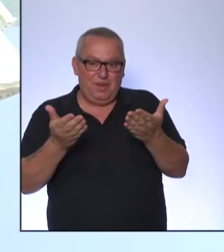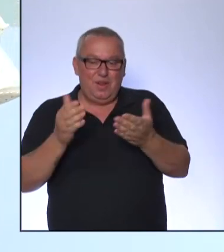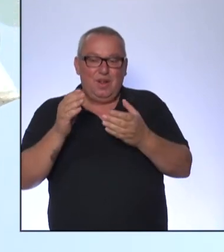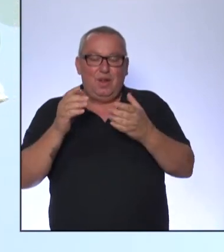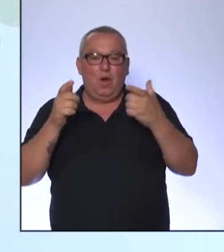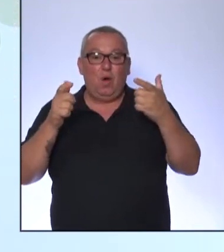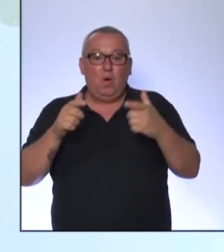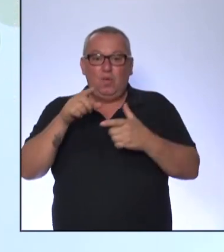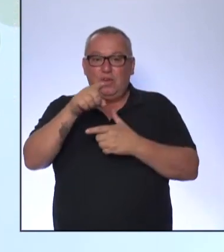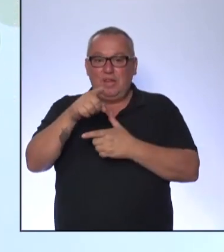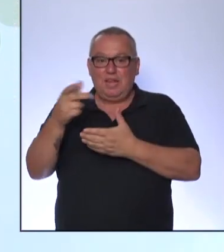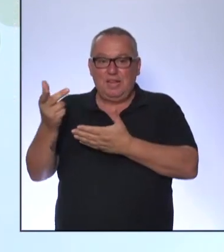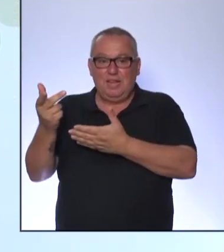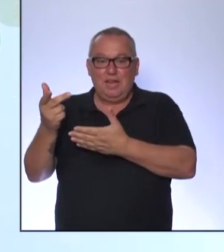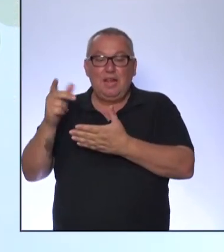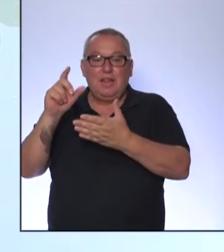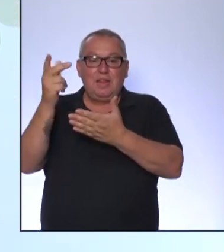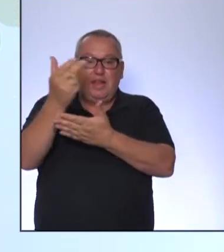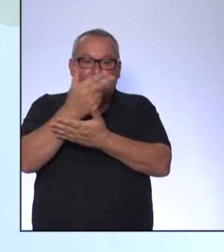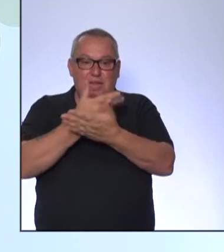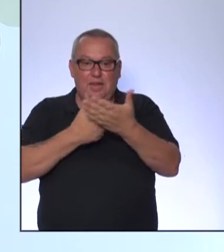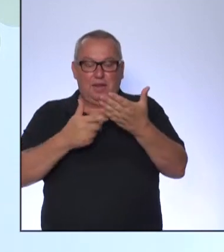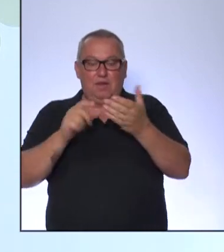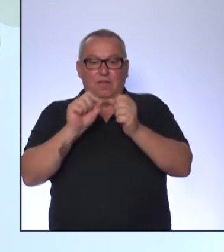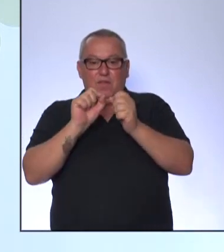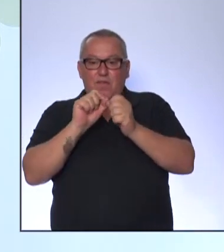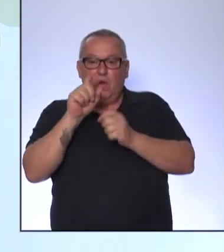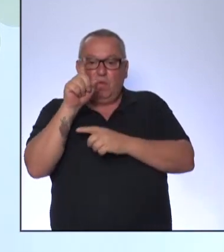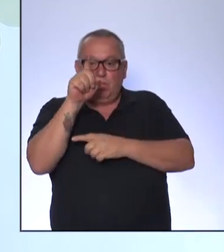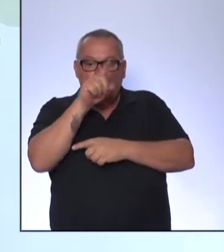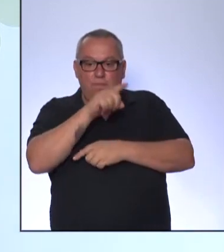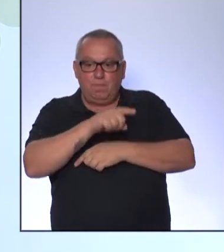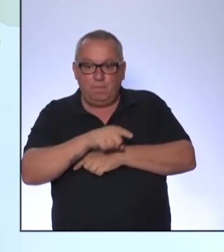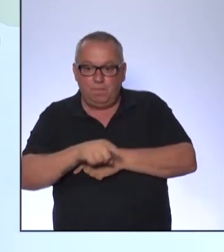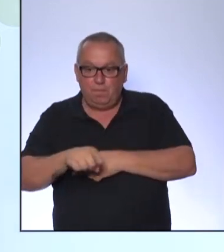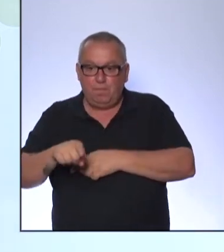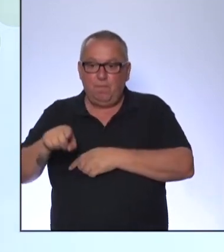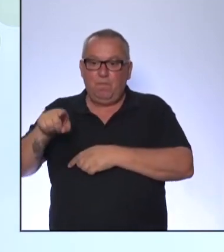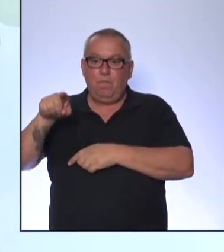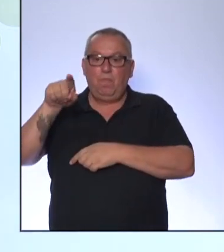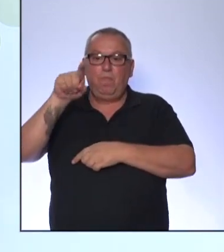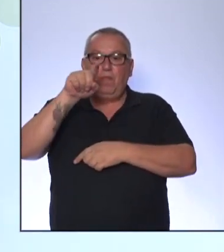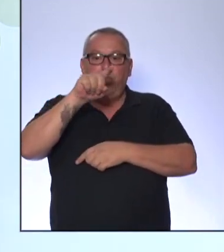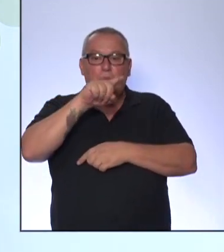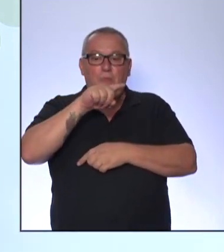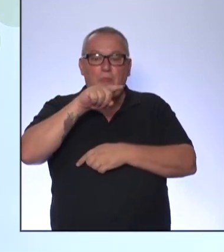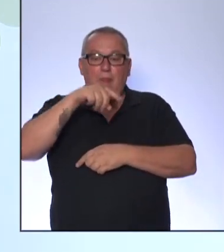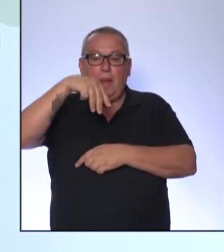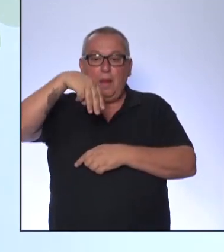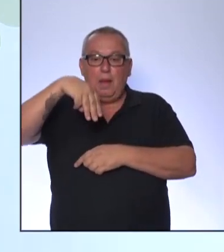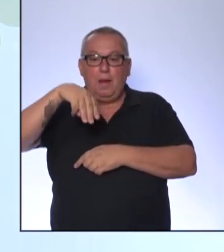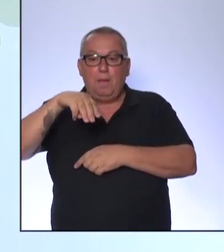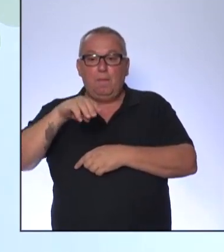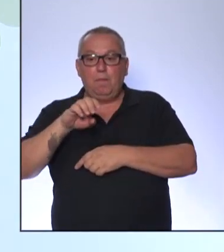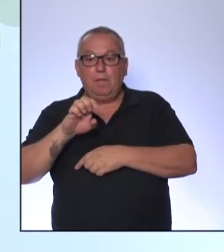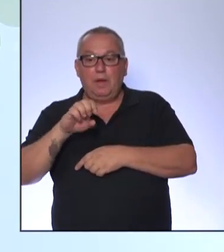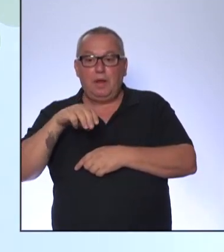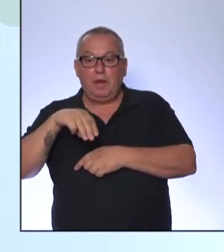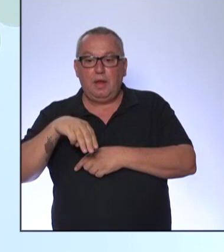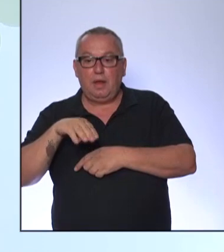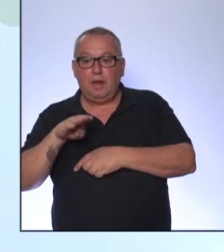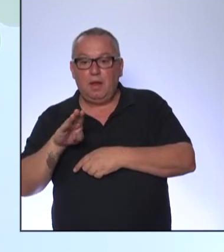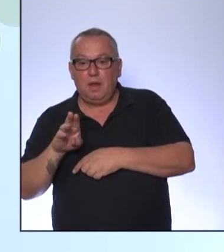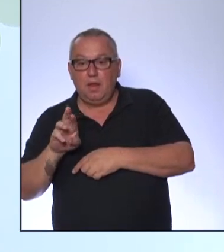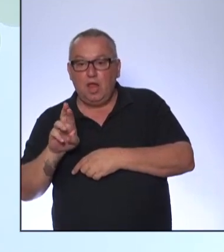onde, nesse desenho, eu comecei esse esquema com uma membrana, com algo que vai delimitar, que vai dar